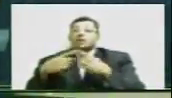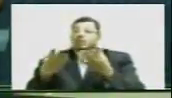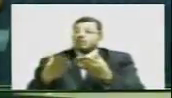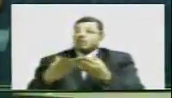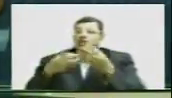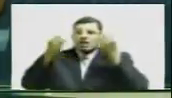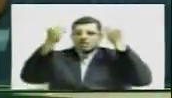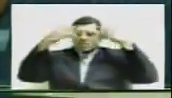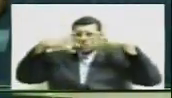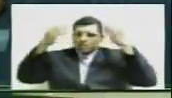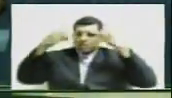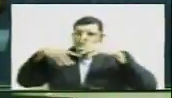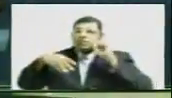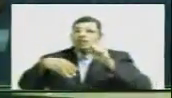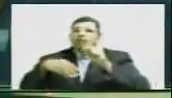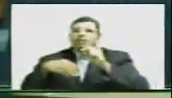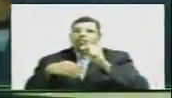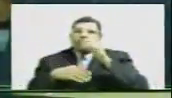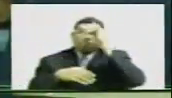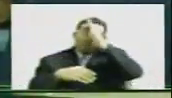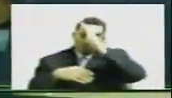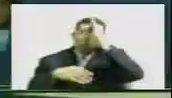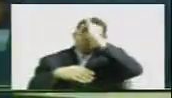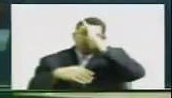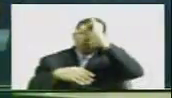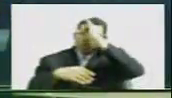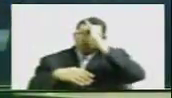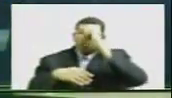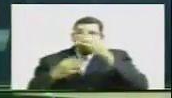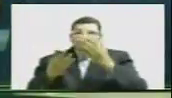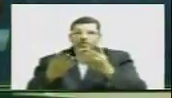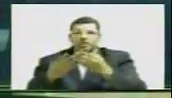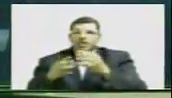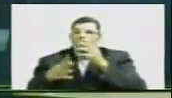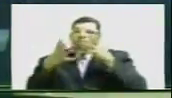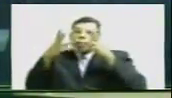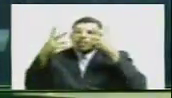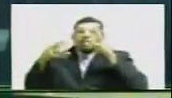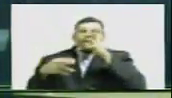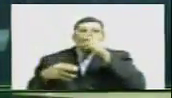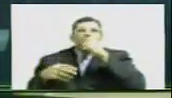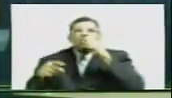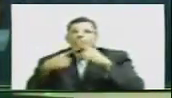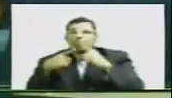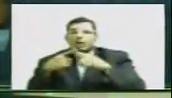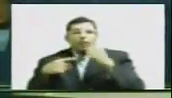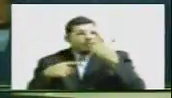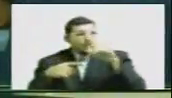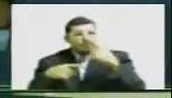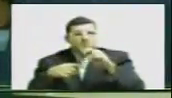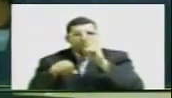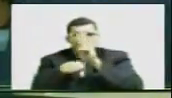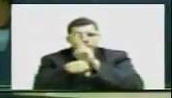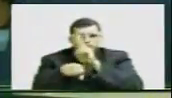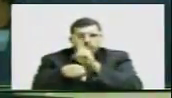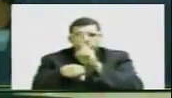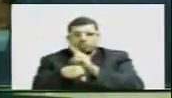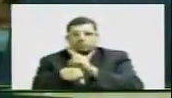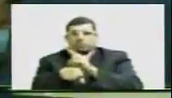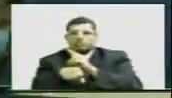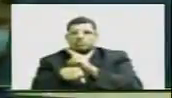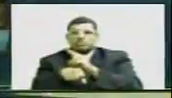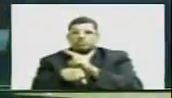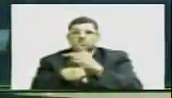aí a explicação é ridícula, deputado Marco Rota. Demora tanto porque não tem fiscais do Ministério